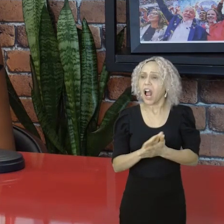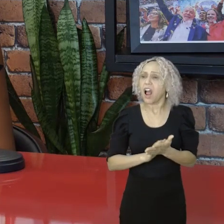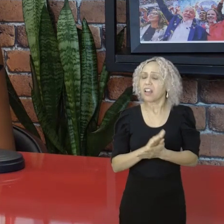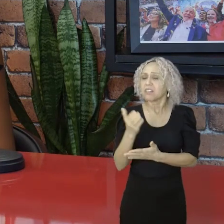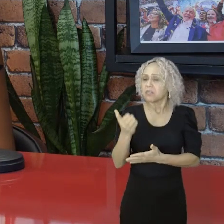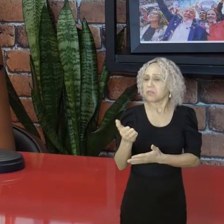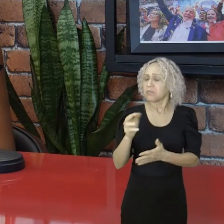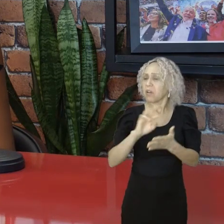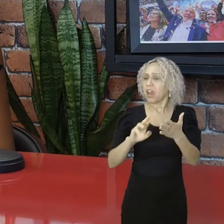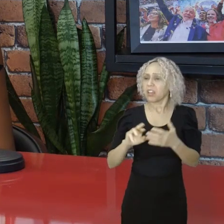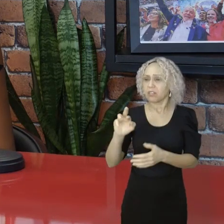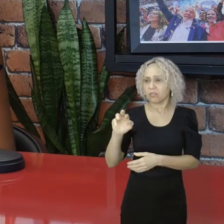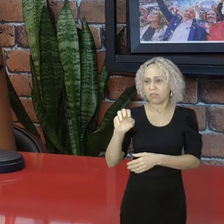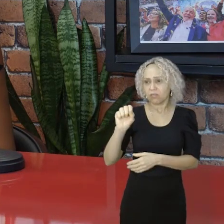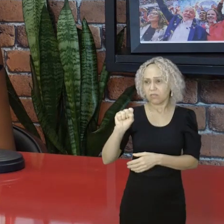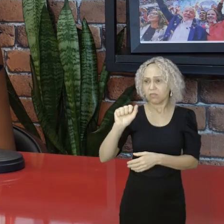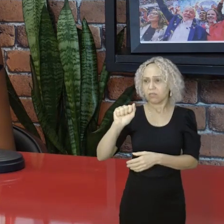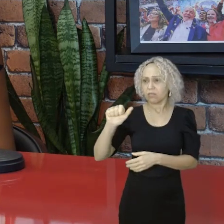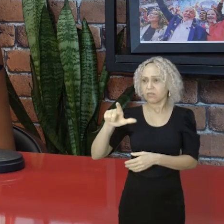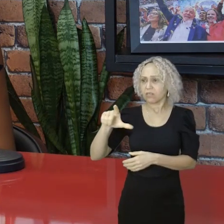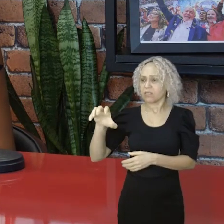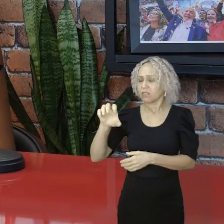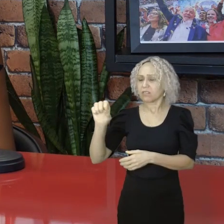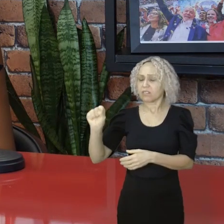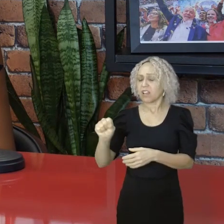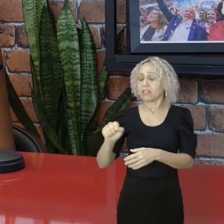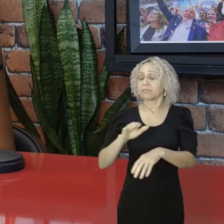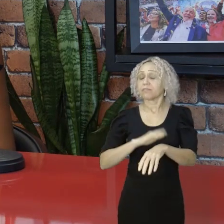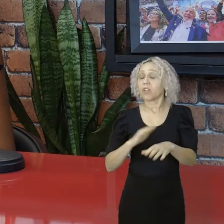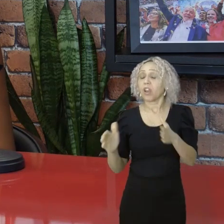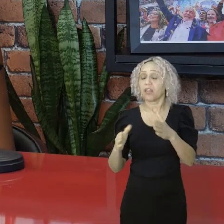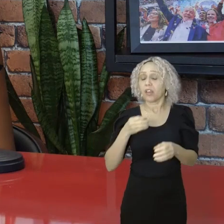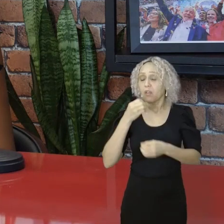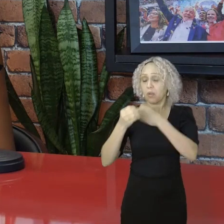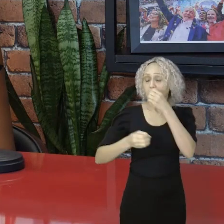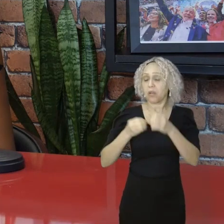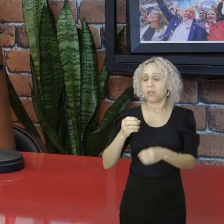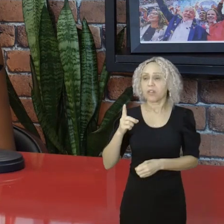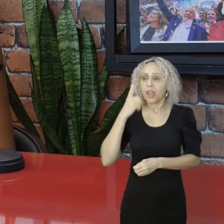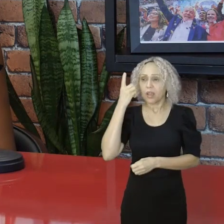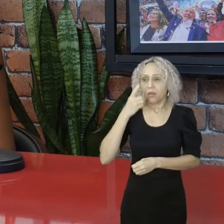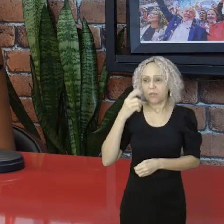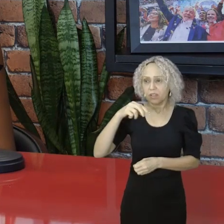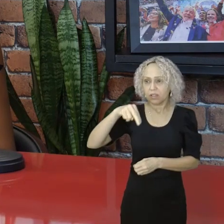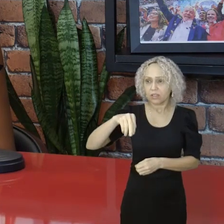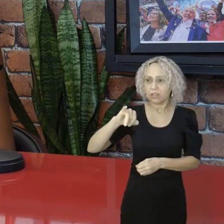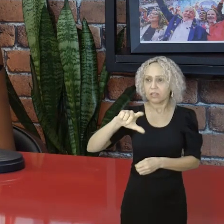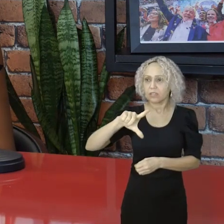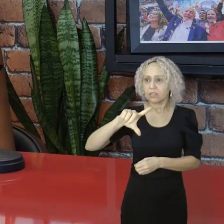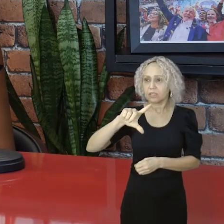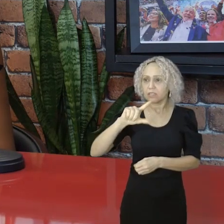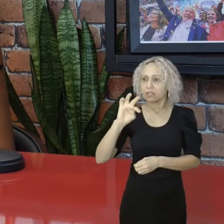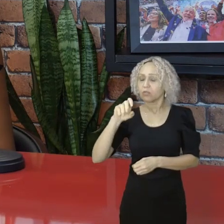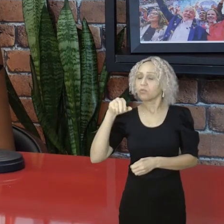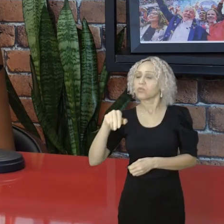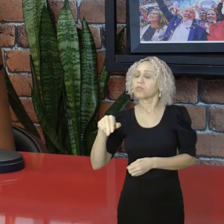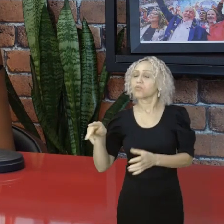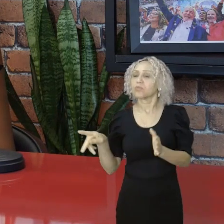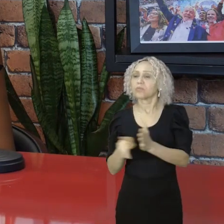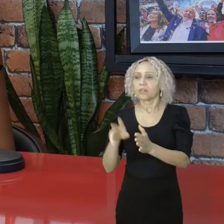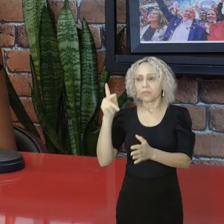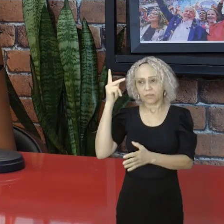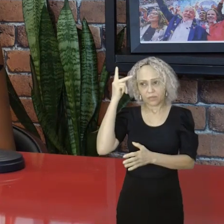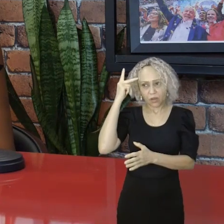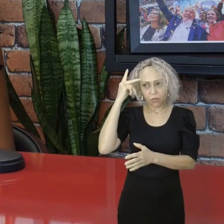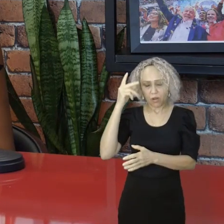pelo relator Ricardo Salles. Durante coletiva de imprensa no Salão Verde da Câmara, o deputado federal Nilton Tato, do PT de